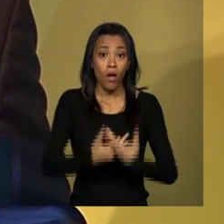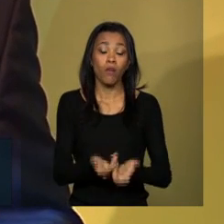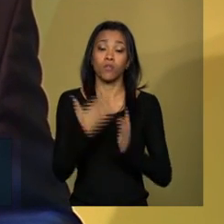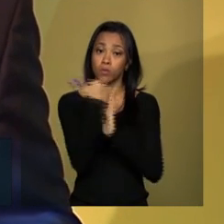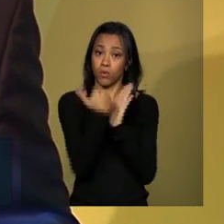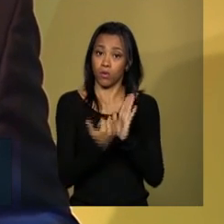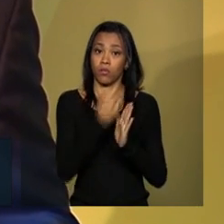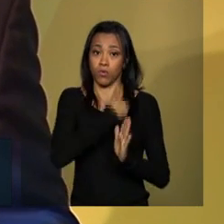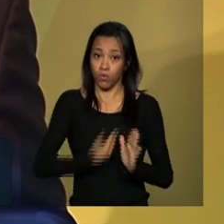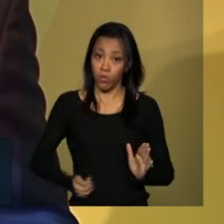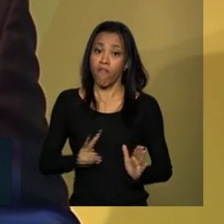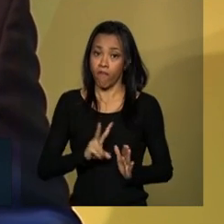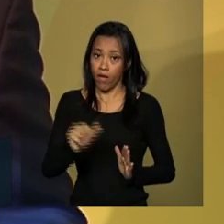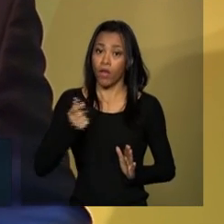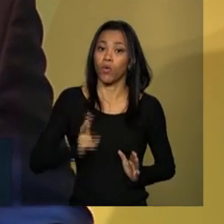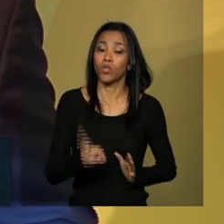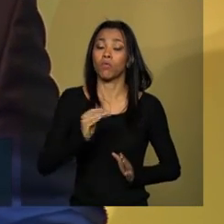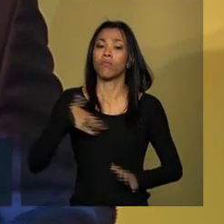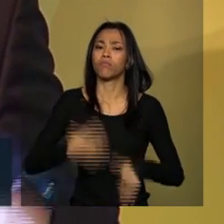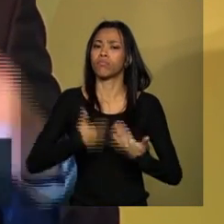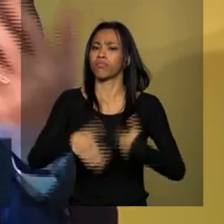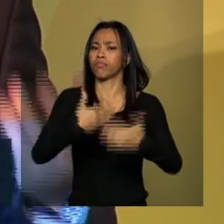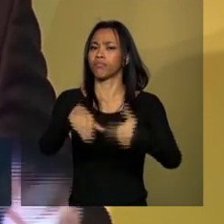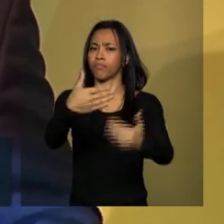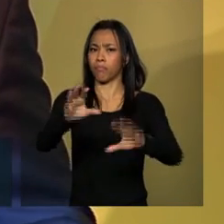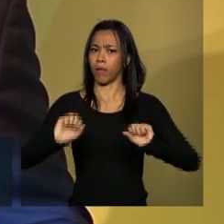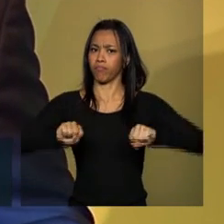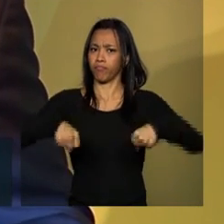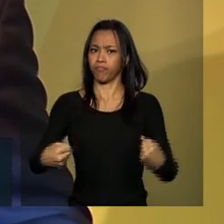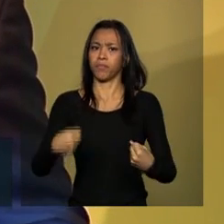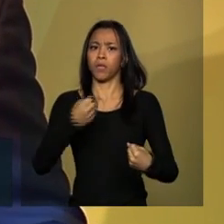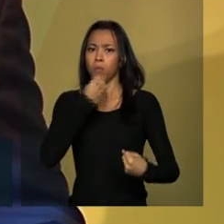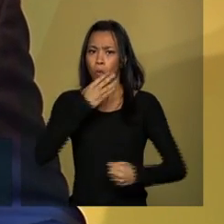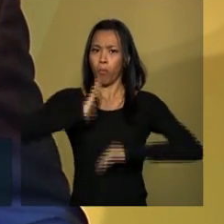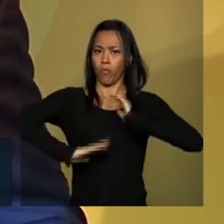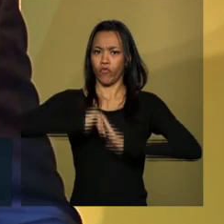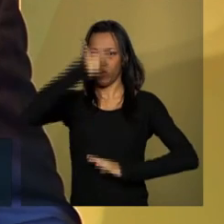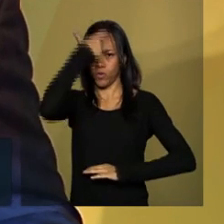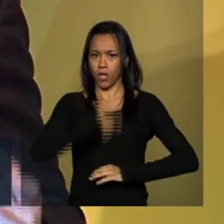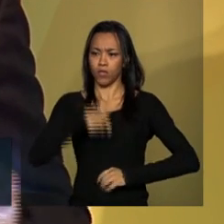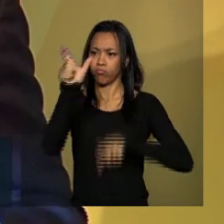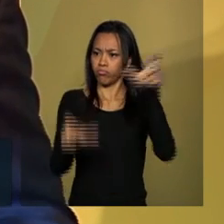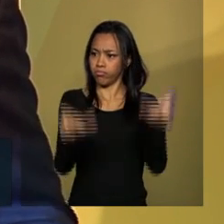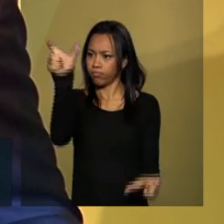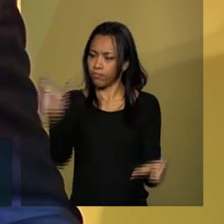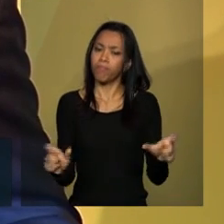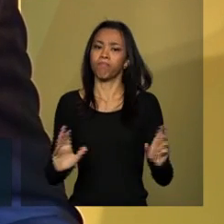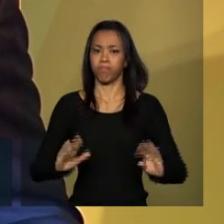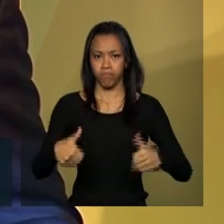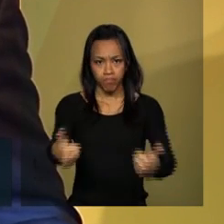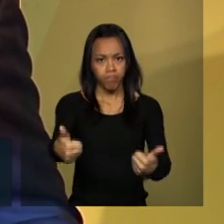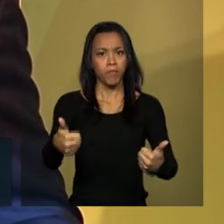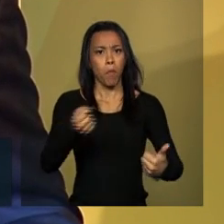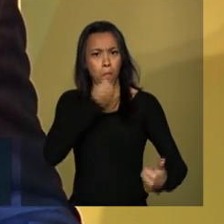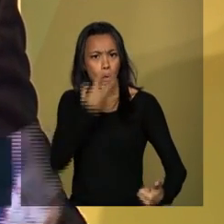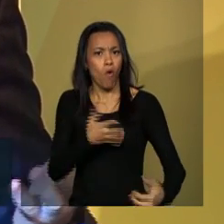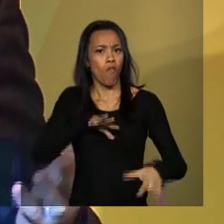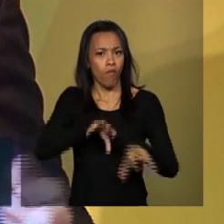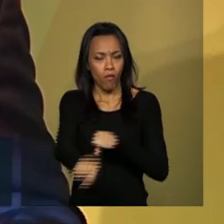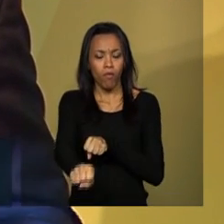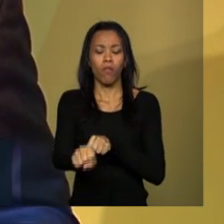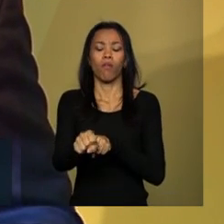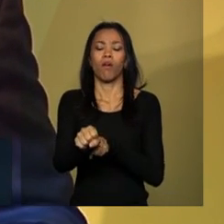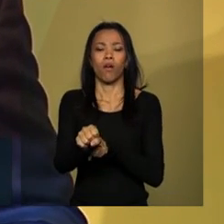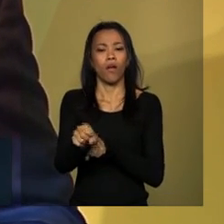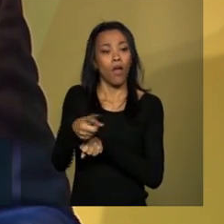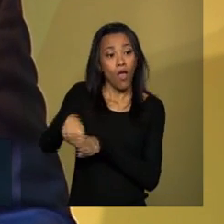Vamos continuar a crescer assim que temos uma força de trabalho mais qualificada, assim como trabalhadores com melhor formação que